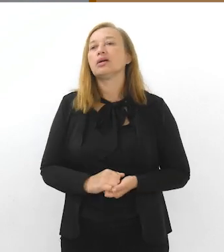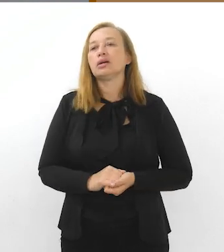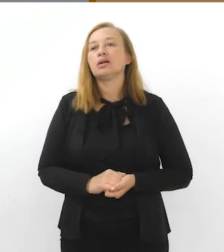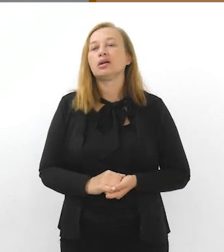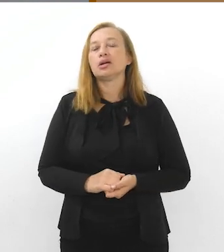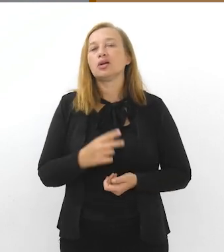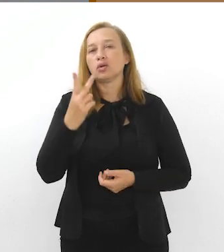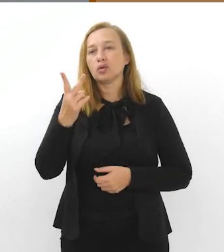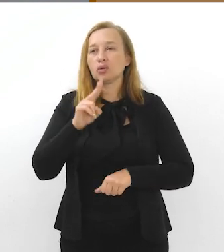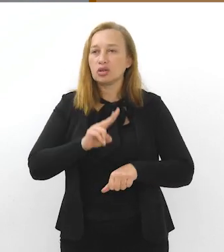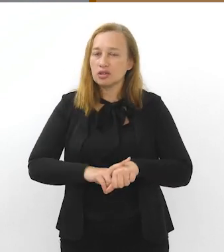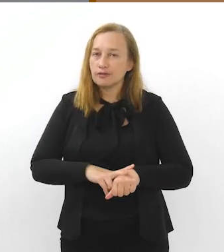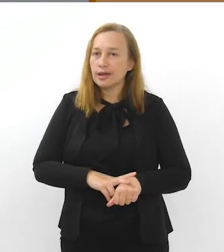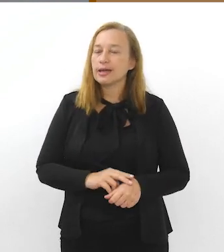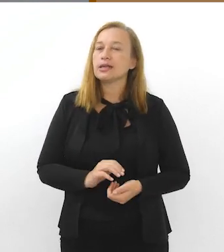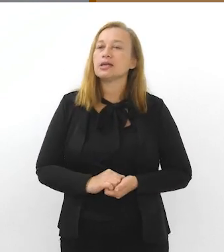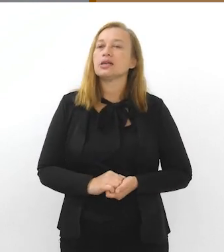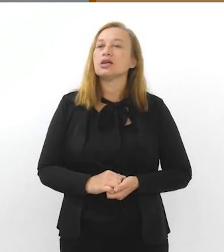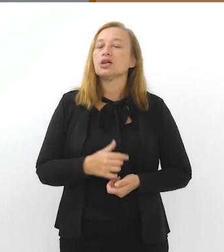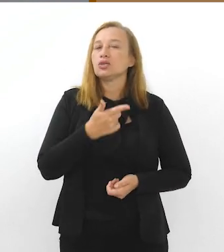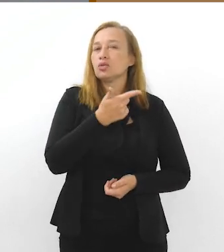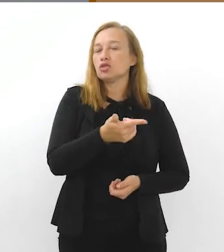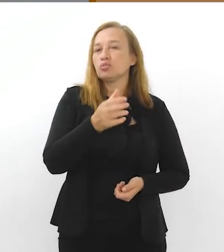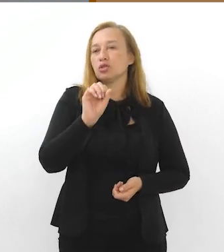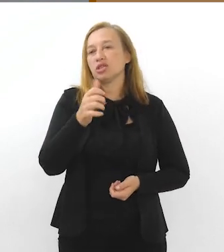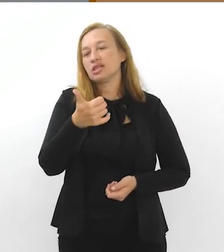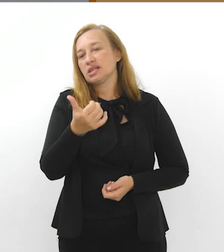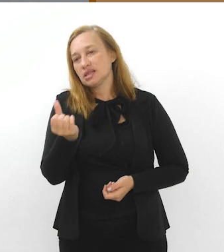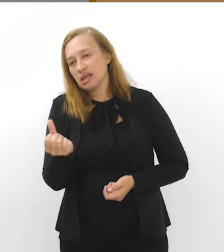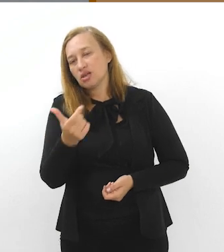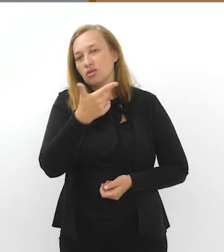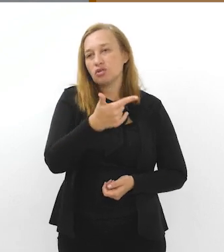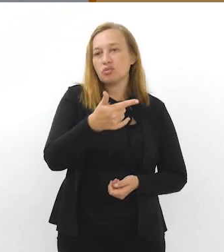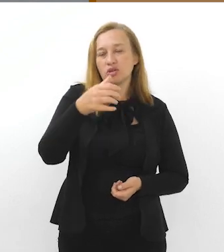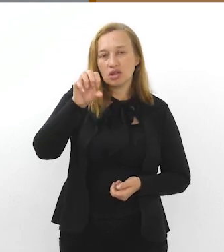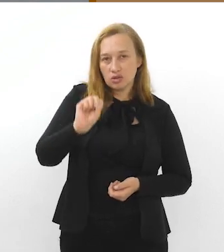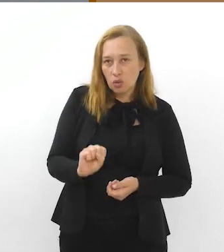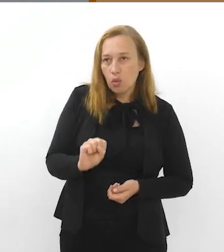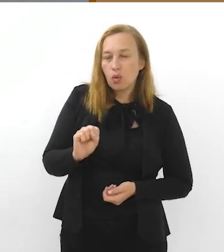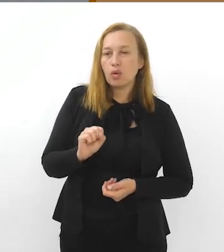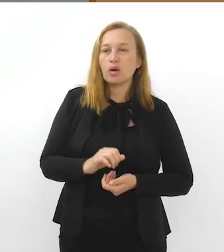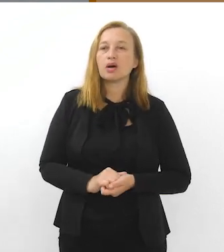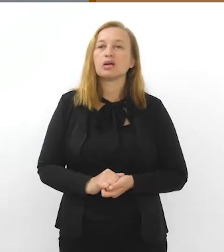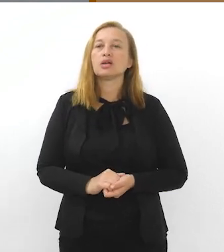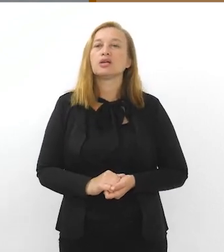Carrossel do Louvre 2 vezes, em 2016 2018, né?